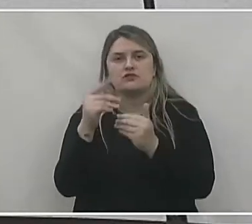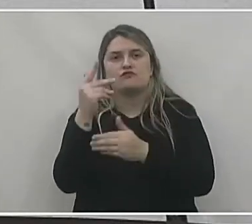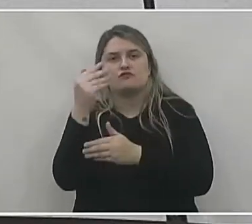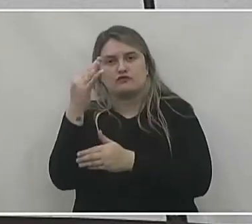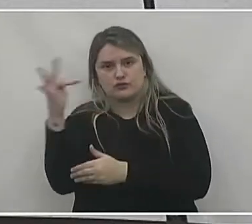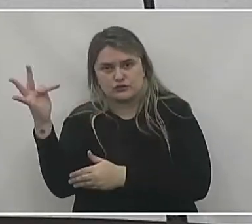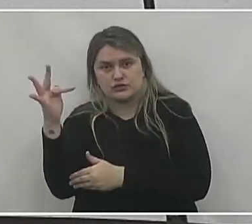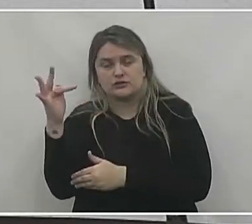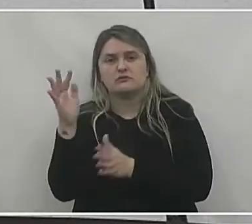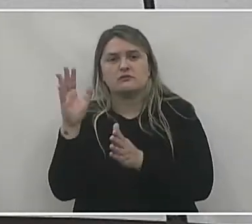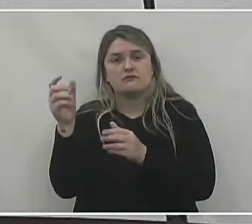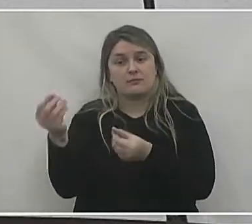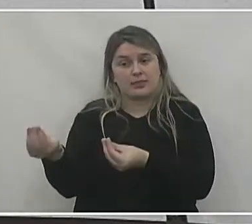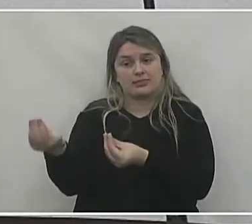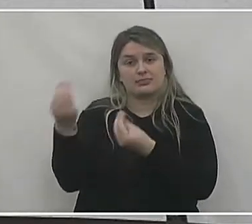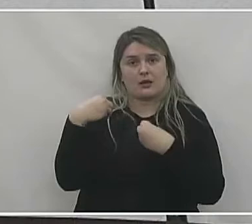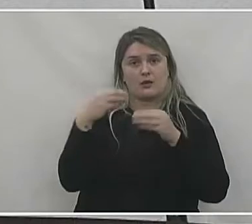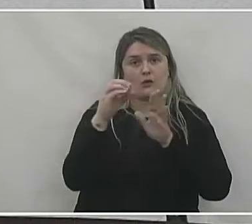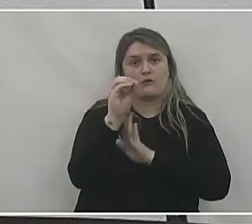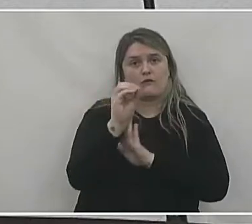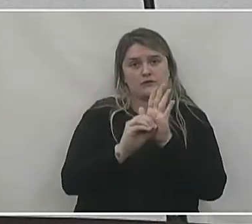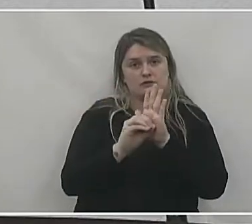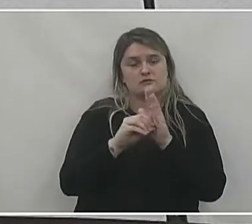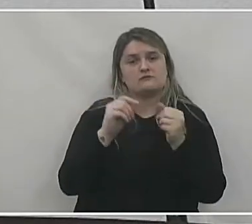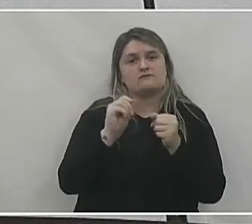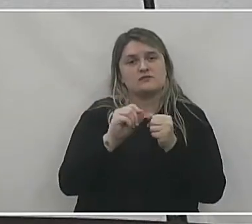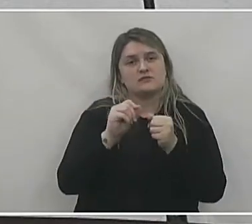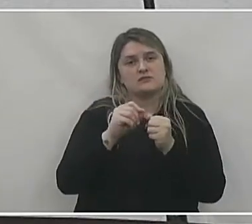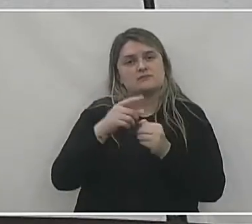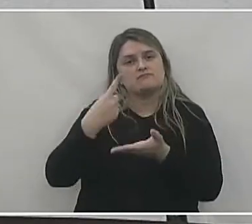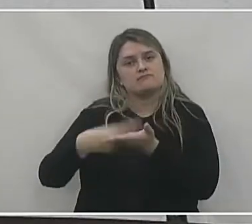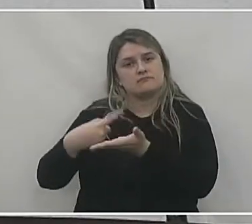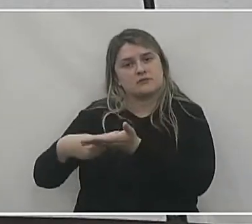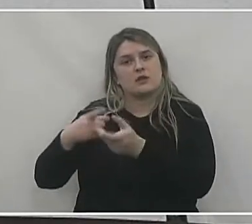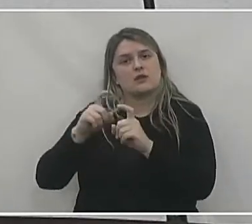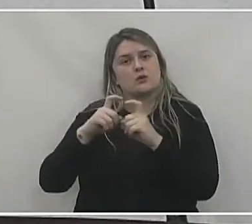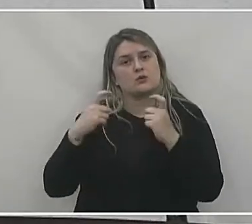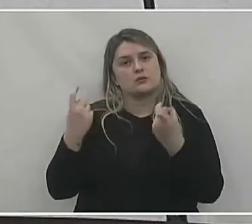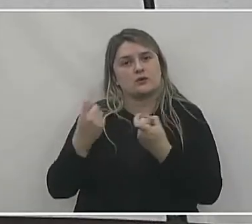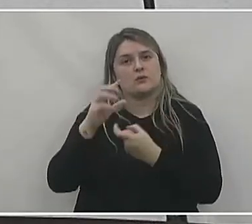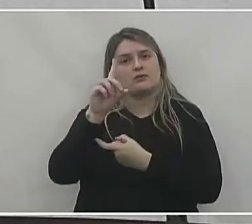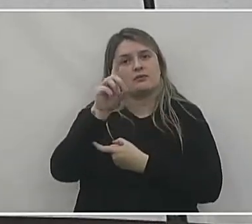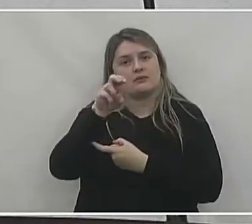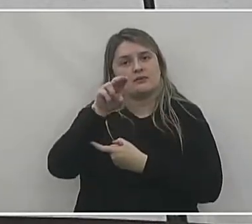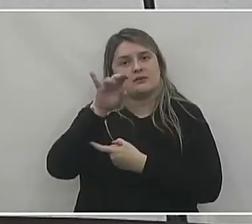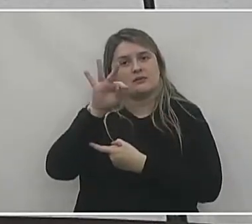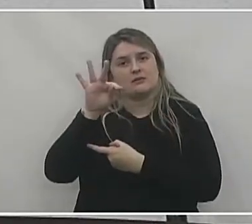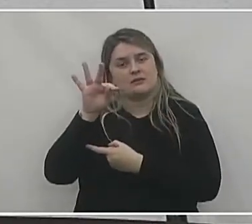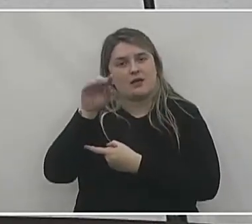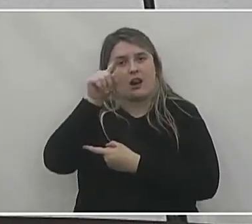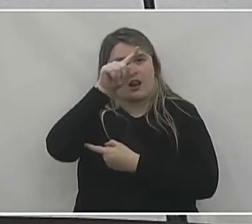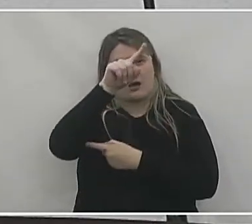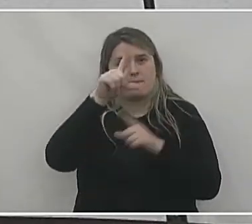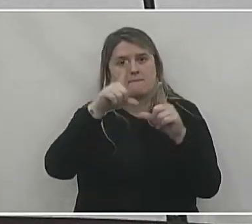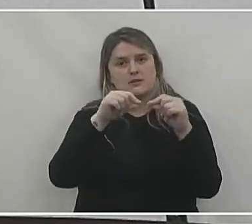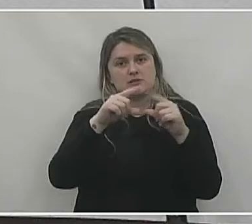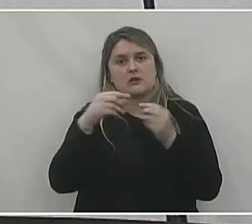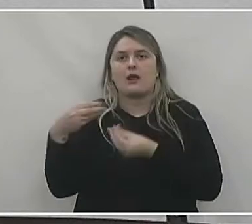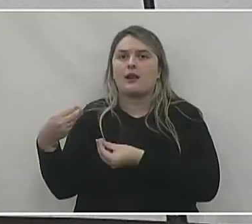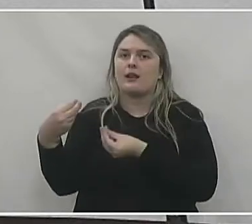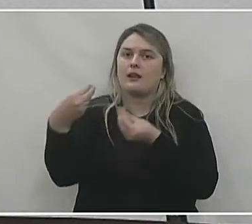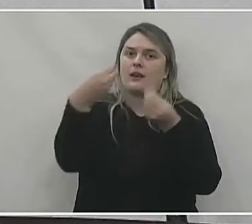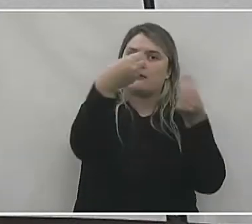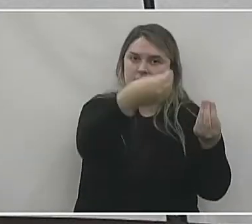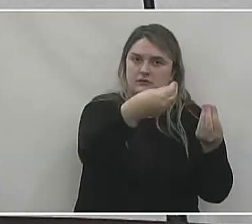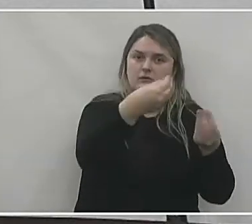me encaminham esse ofício, e de repente nós podemos marcar lá com o DENIT, em Brasília, levar em mãos as